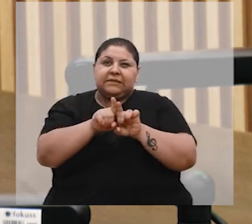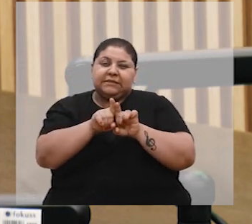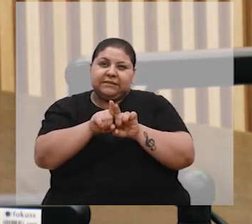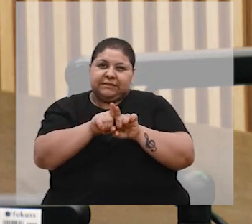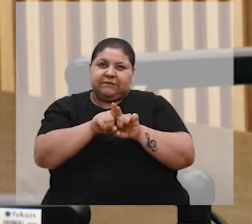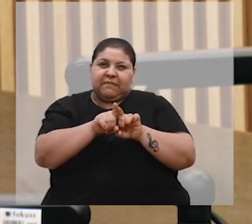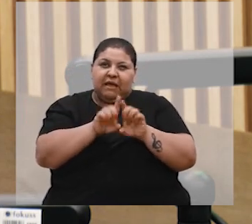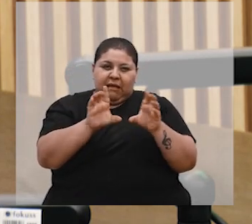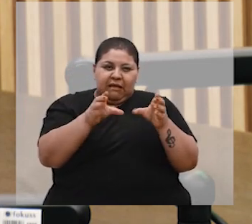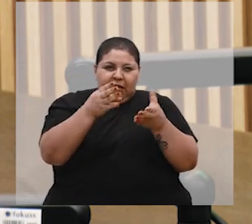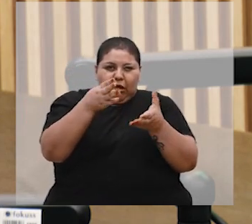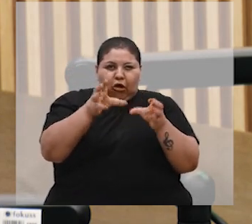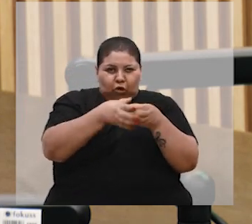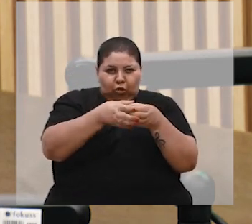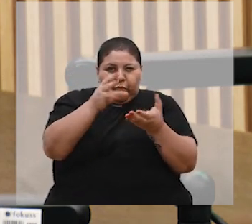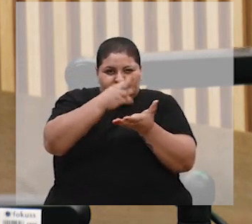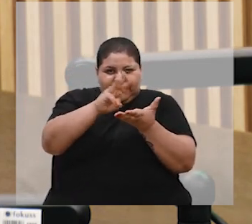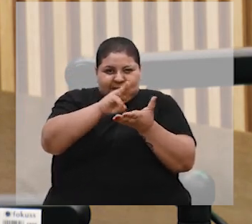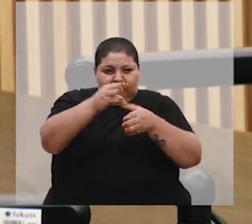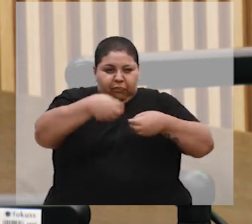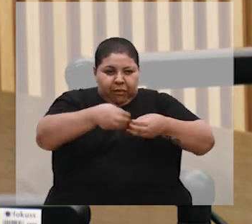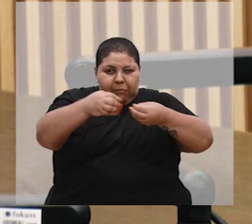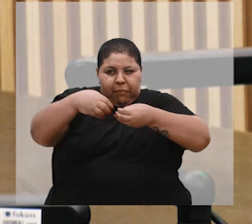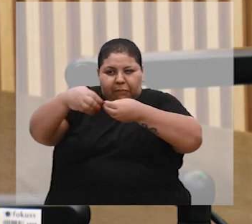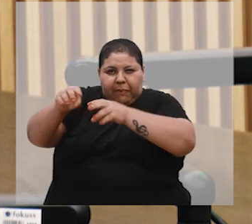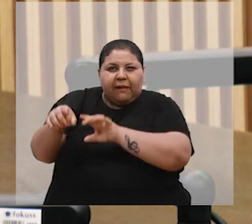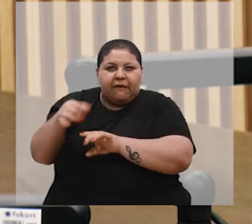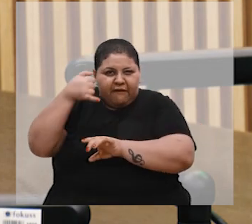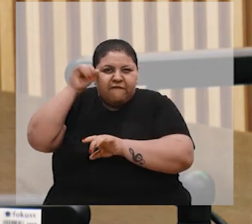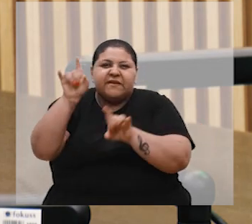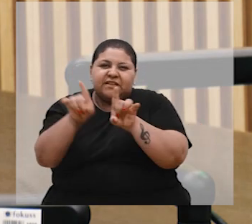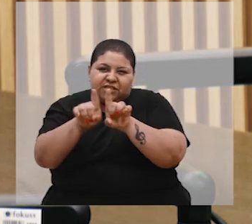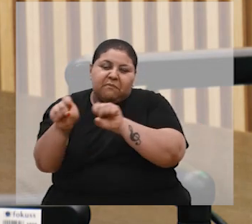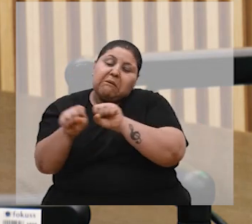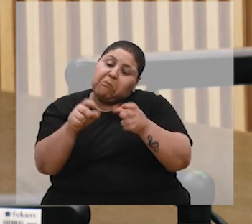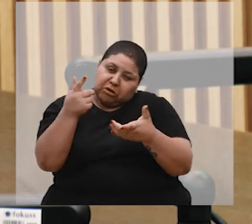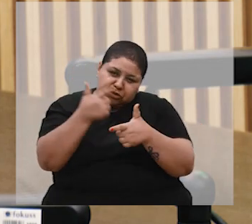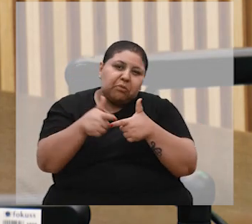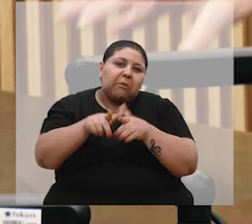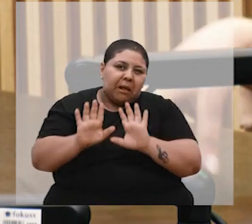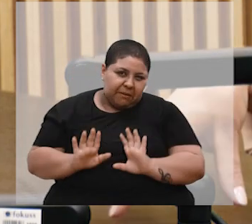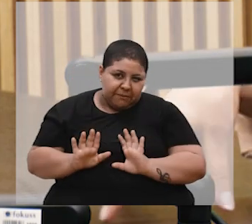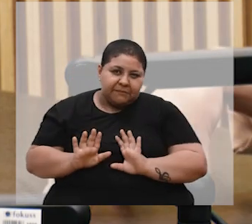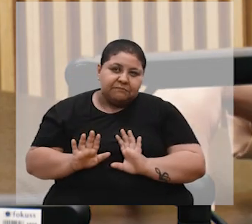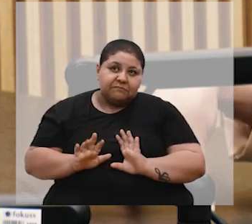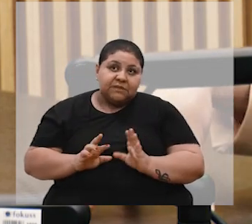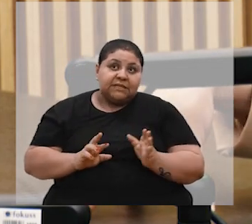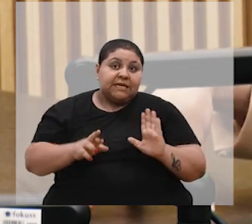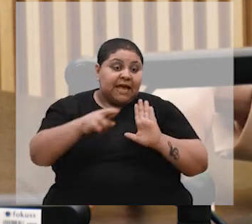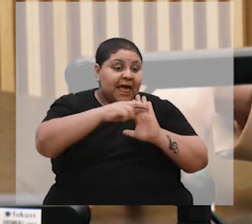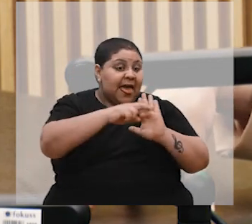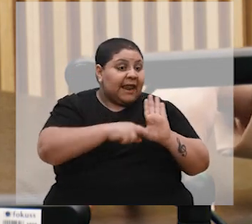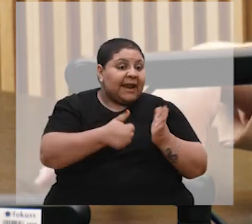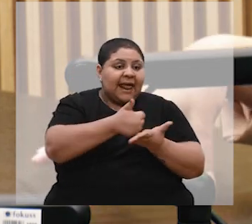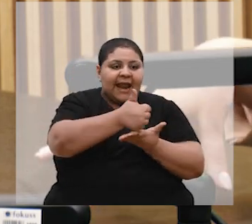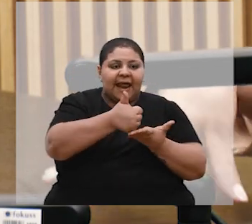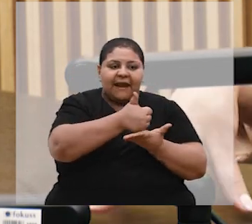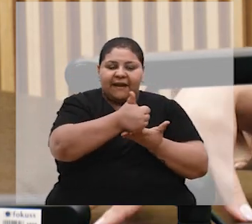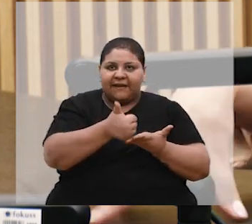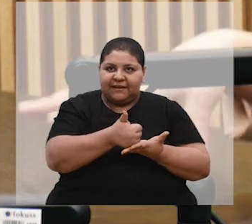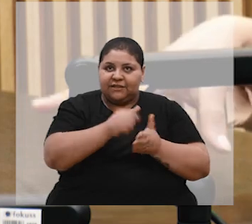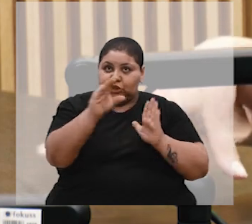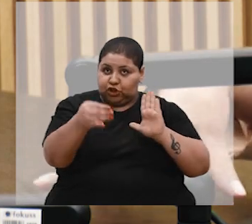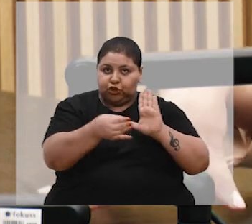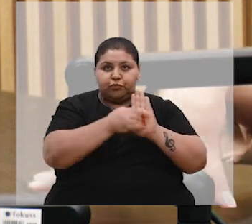enviado para grupos de WhatsApp, né? Mesmo no privado, evite, porque pode dar problema, tá? Então, essa é a regra básica